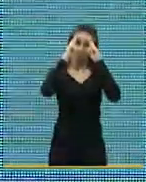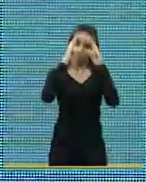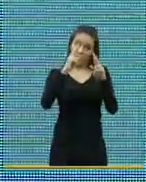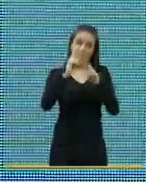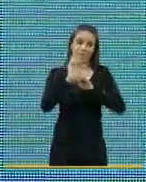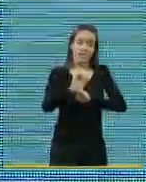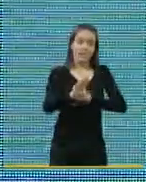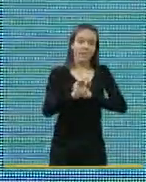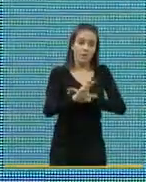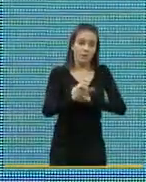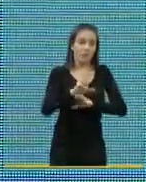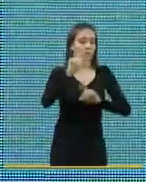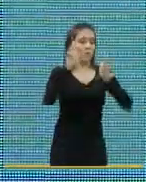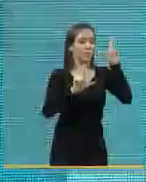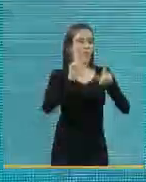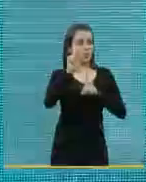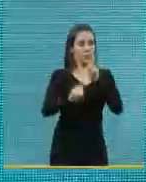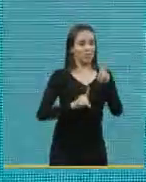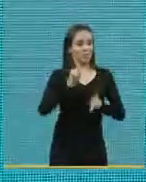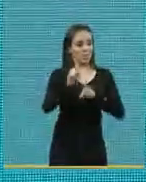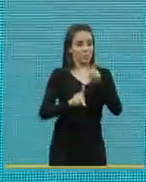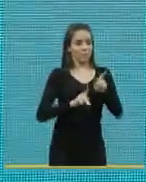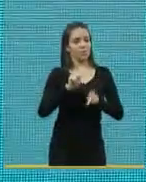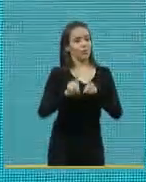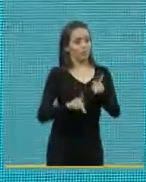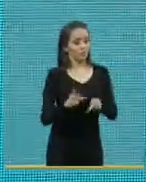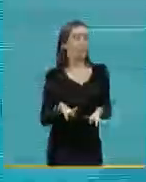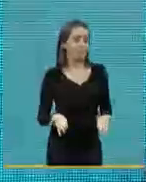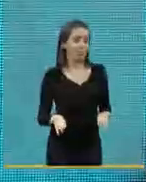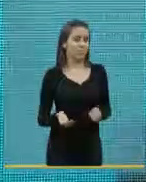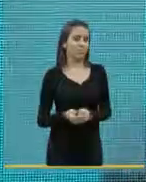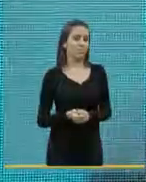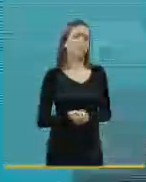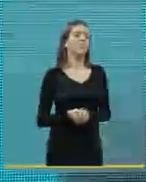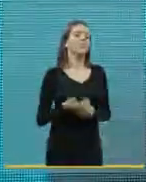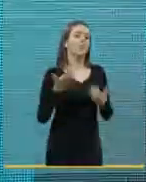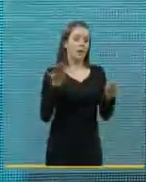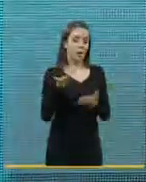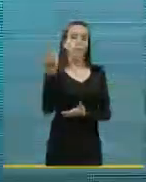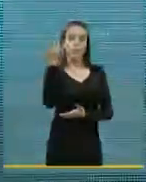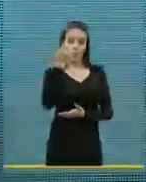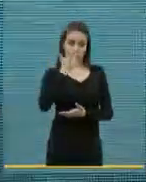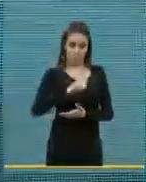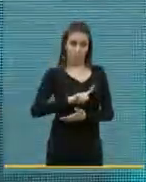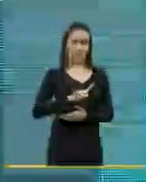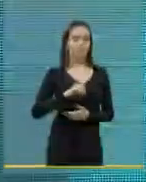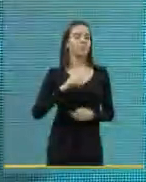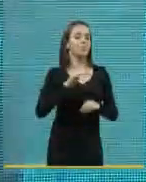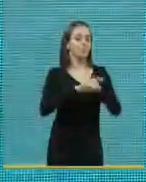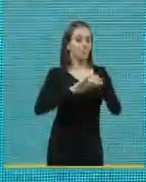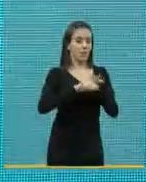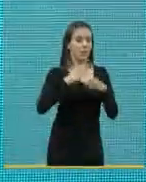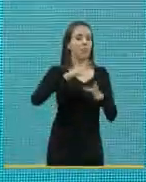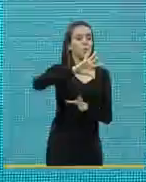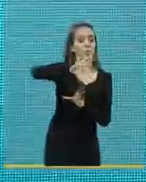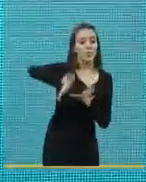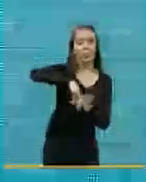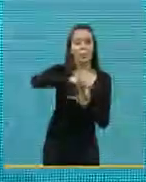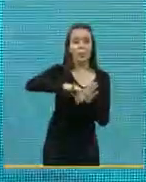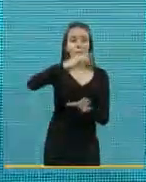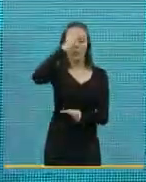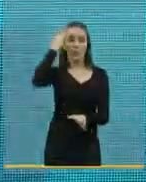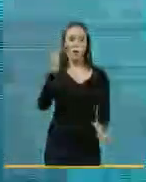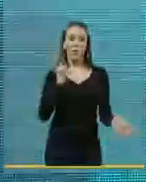educação do nosso povo um caminho verdadeiro ok candidato obrigada vamos para mais uma rodada e quem fará a pergunta